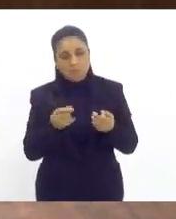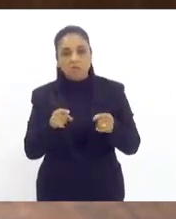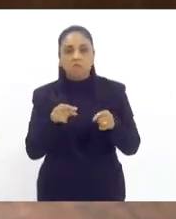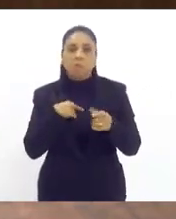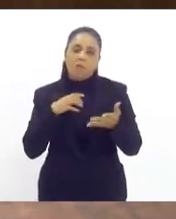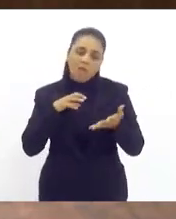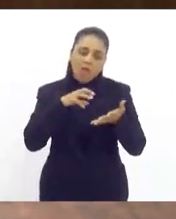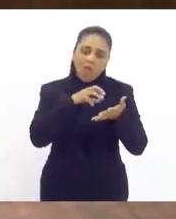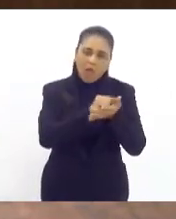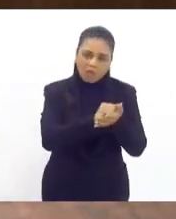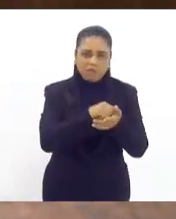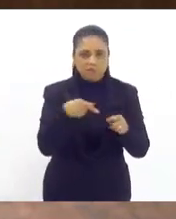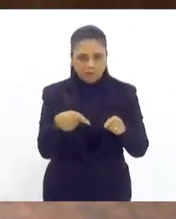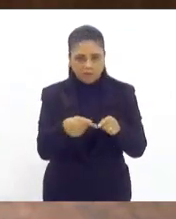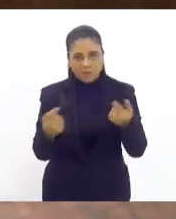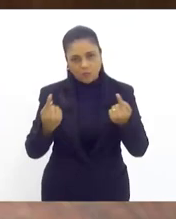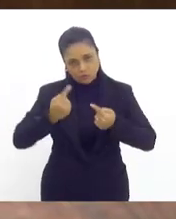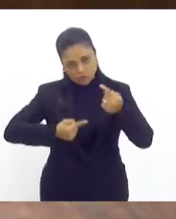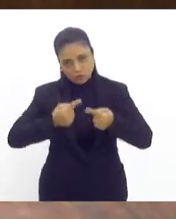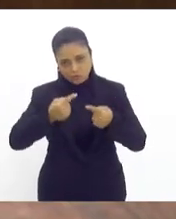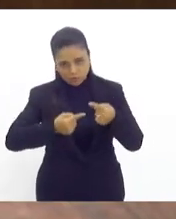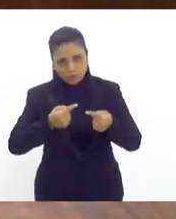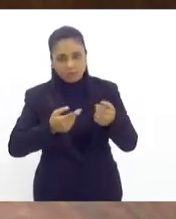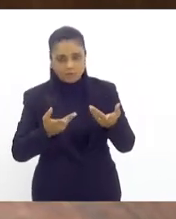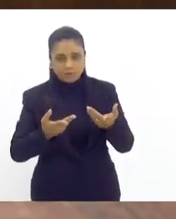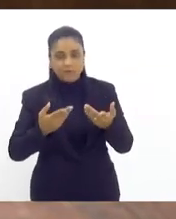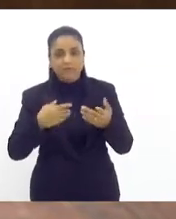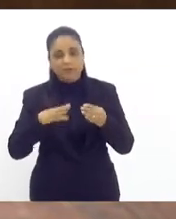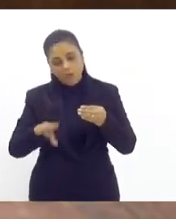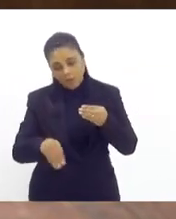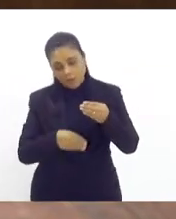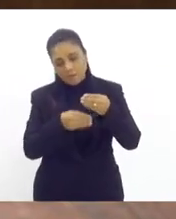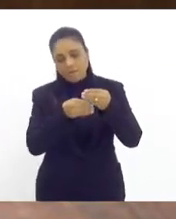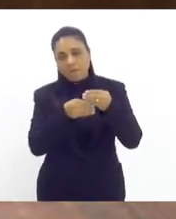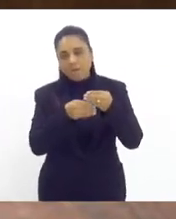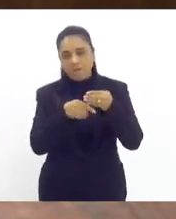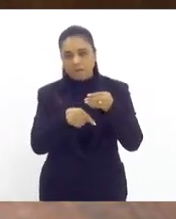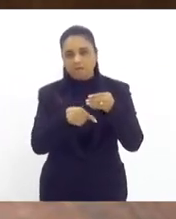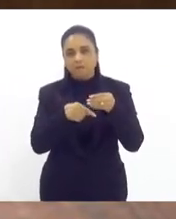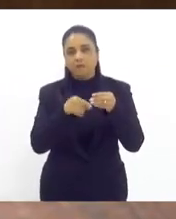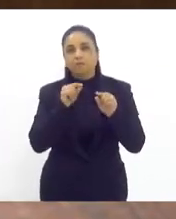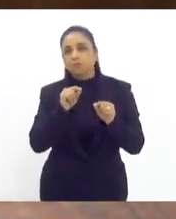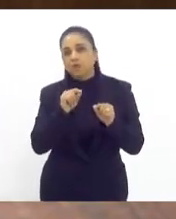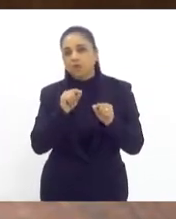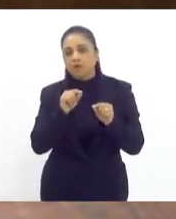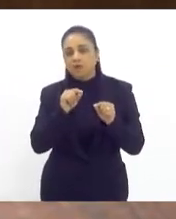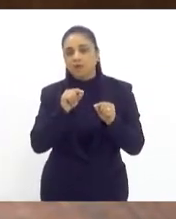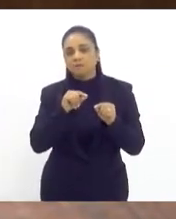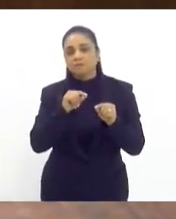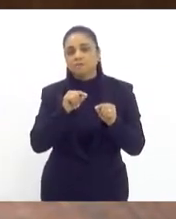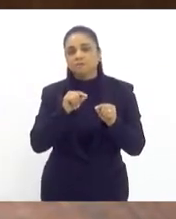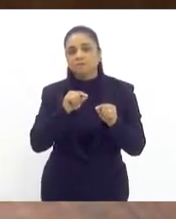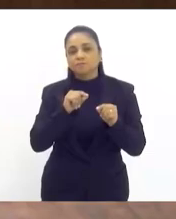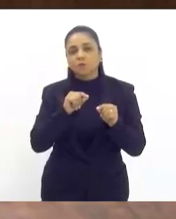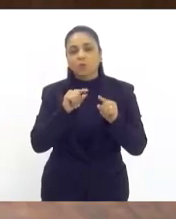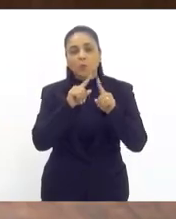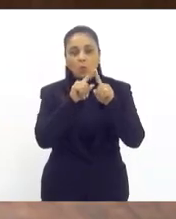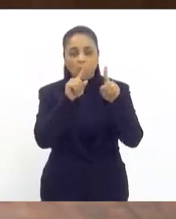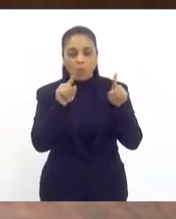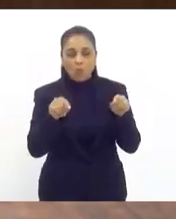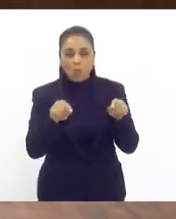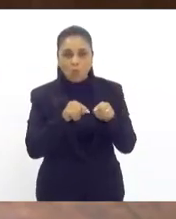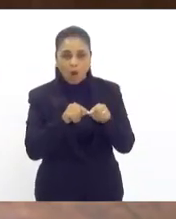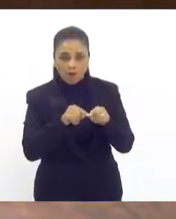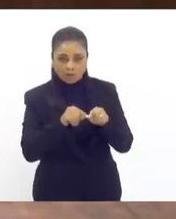aqui apresentamos uma Emenda ao projeto justamente para isso no sentido de recompor o quadro de pessoal